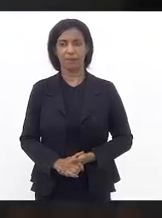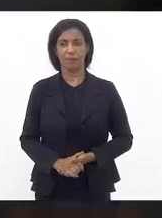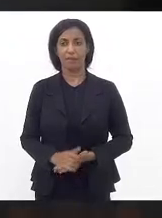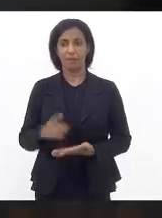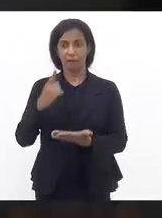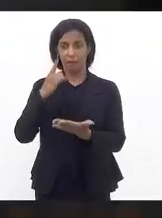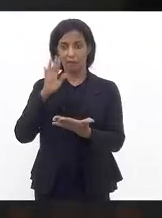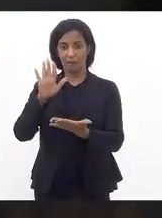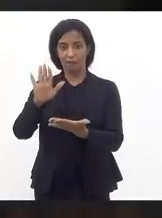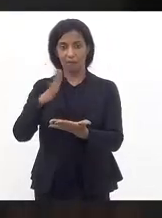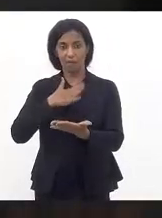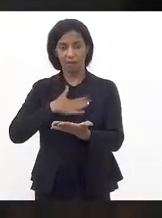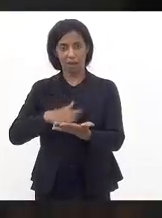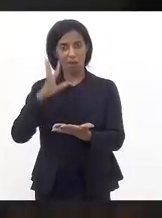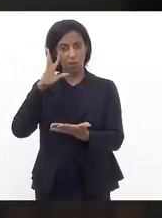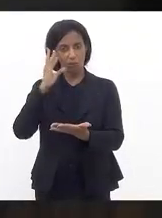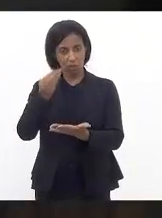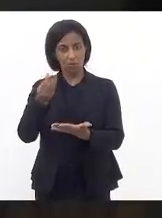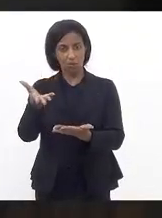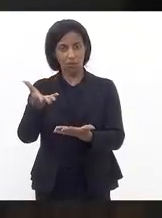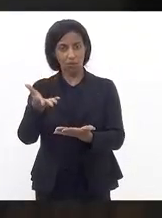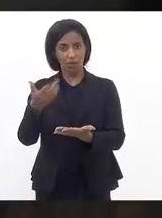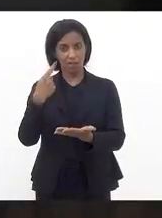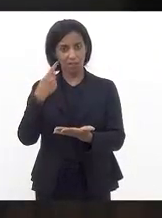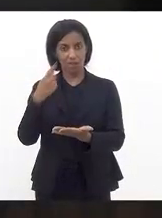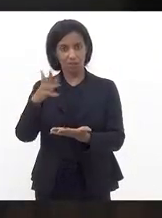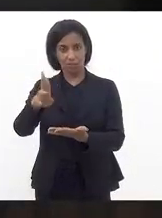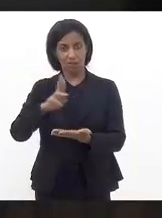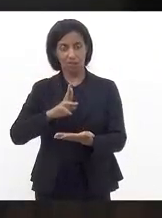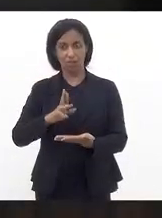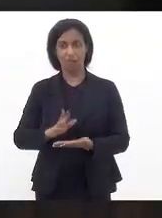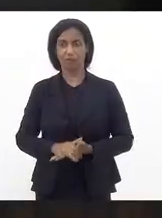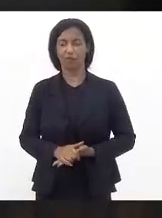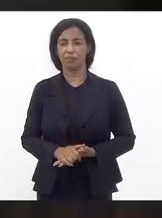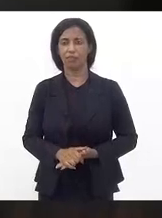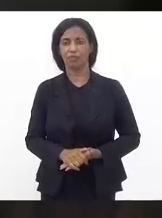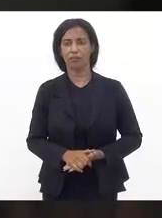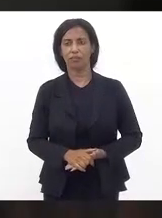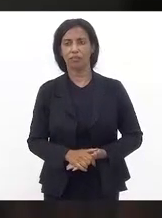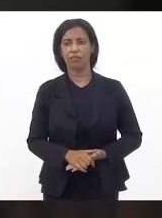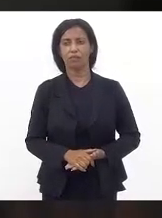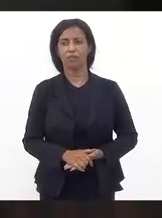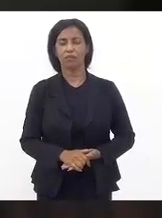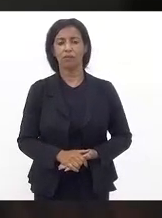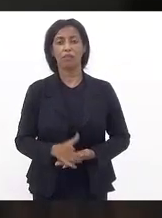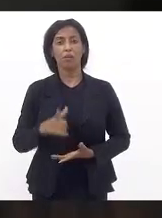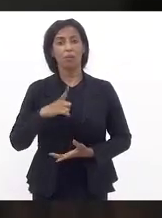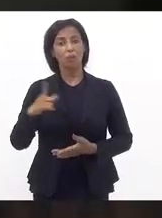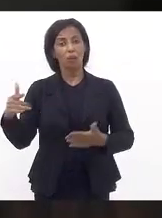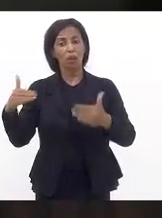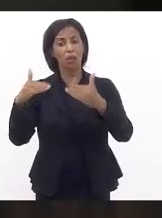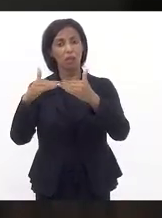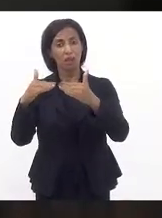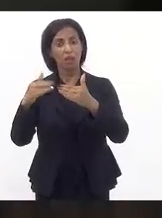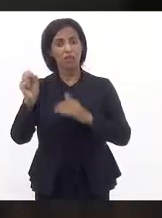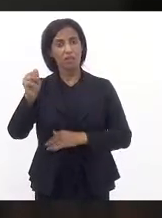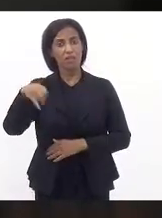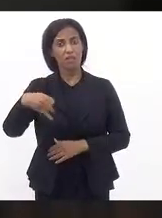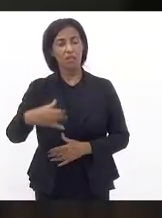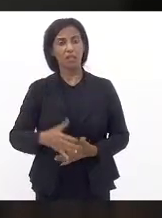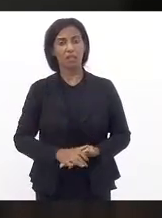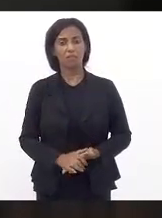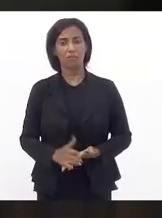turismo vai ser o vida parabéns Presidente Muito obrigado então de turismo vai ser ouvida Por que tem haver sim